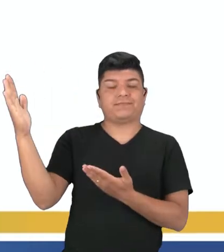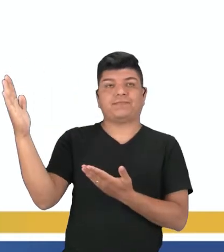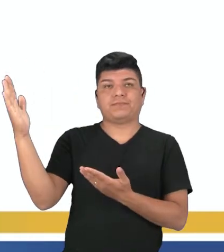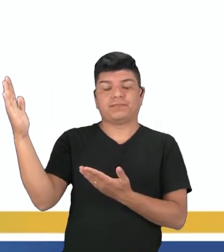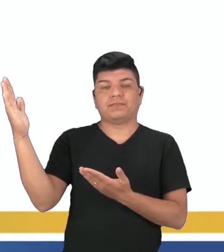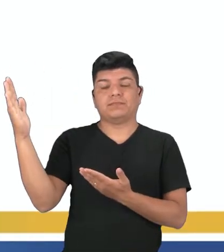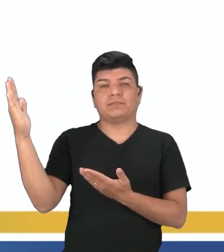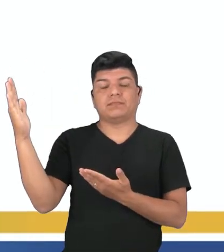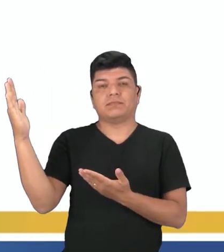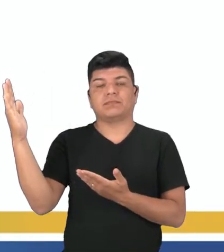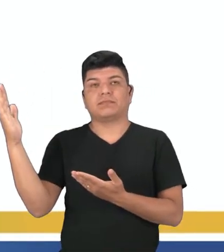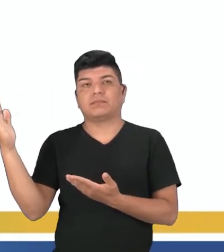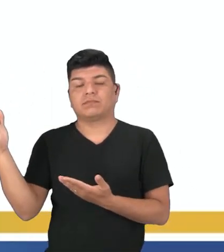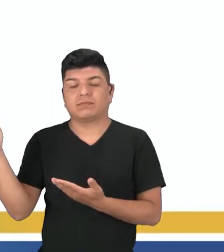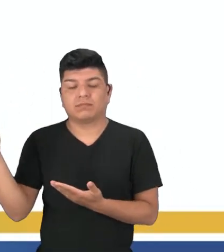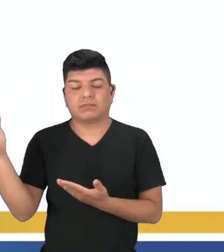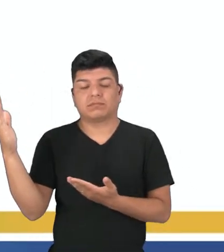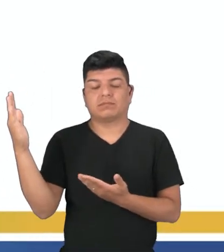your